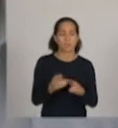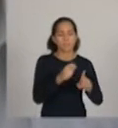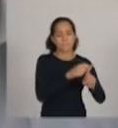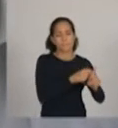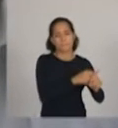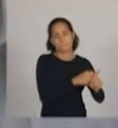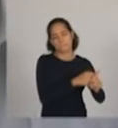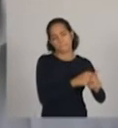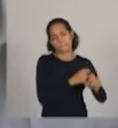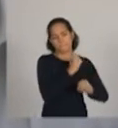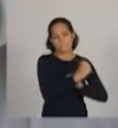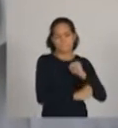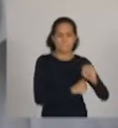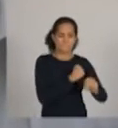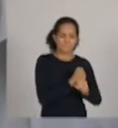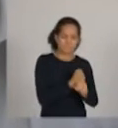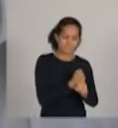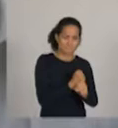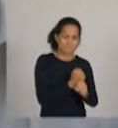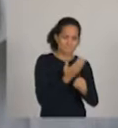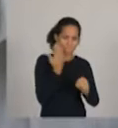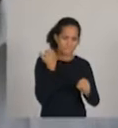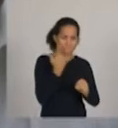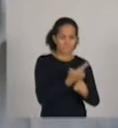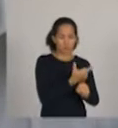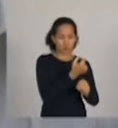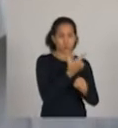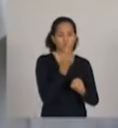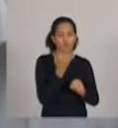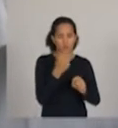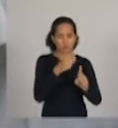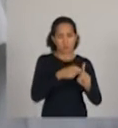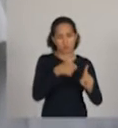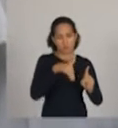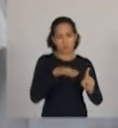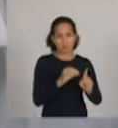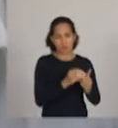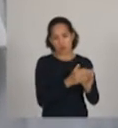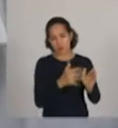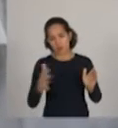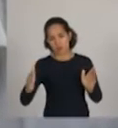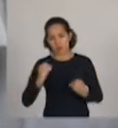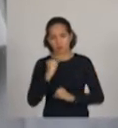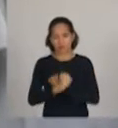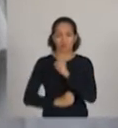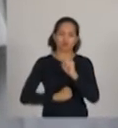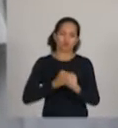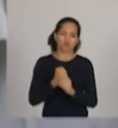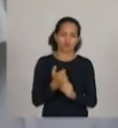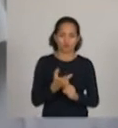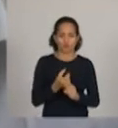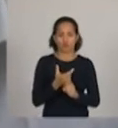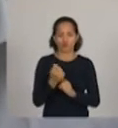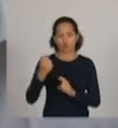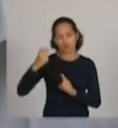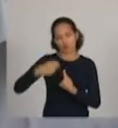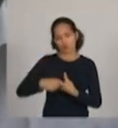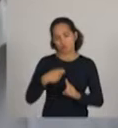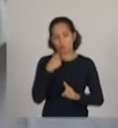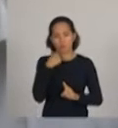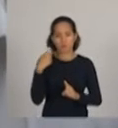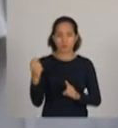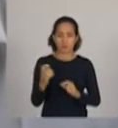de 2020, quando praticamente começou a pandemia, e abril de 2021 até o mês passado,